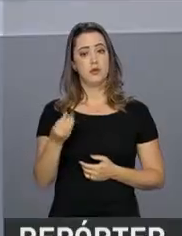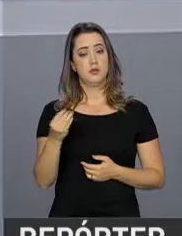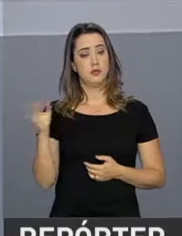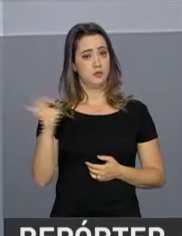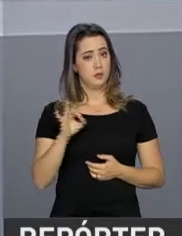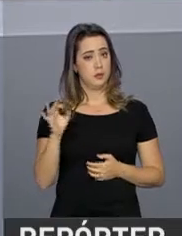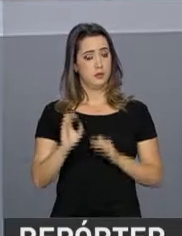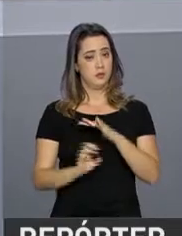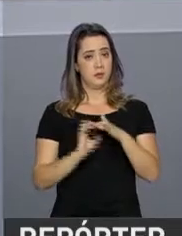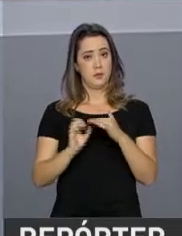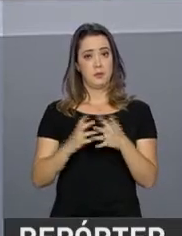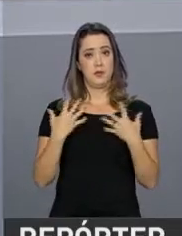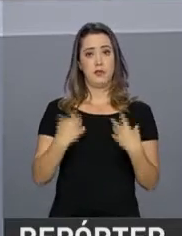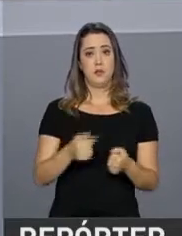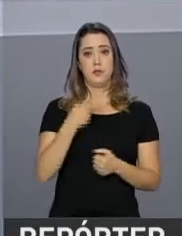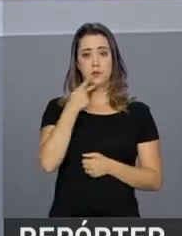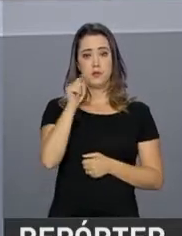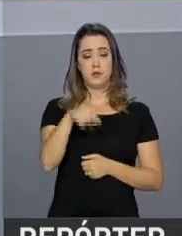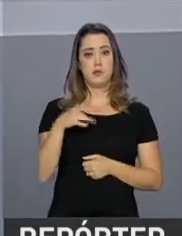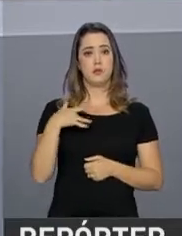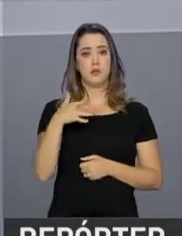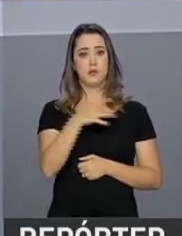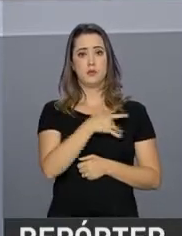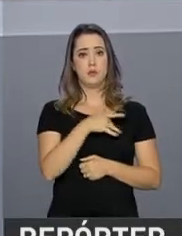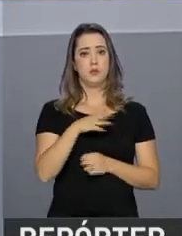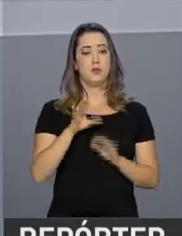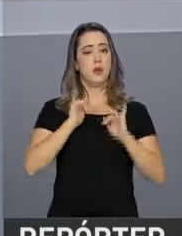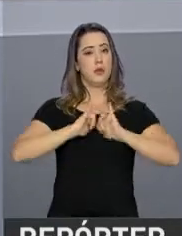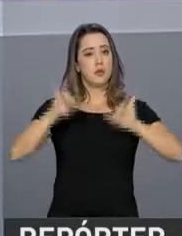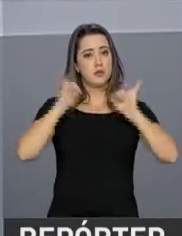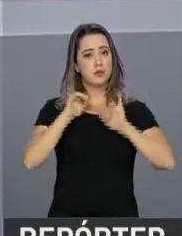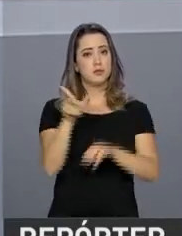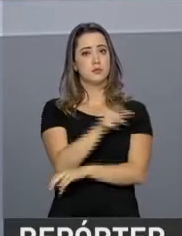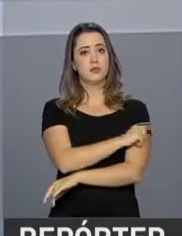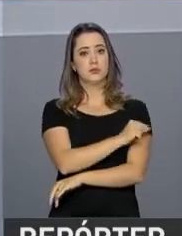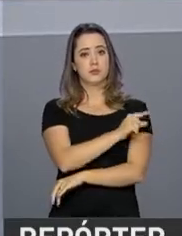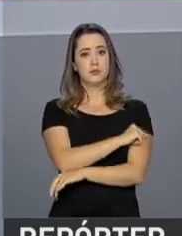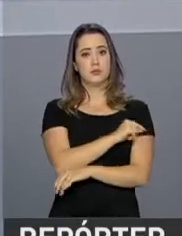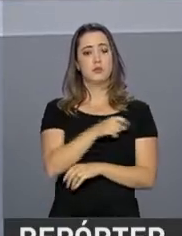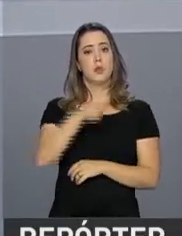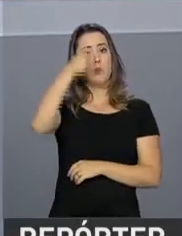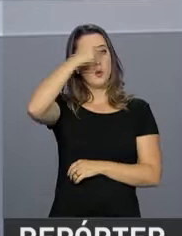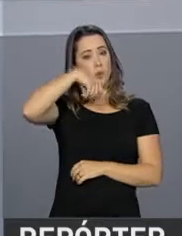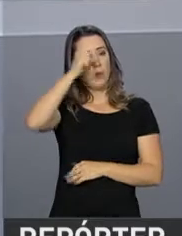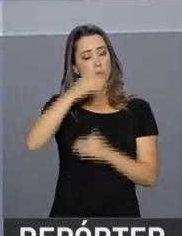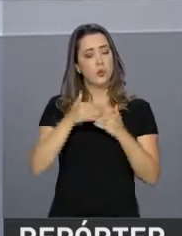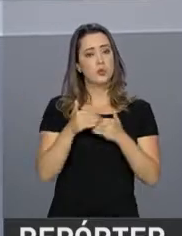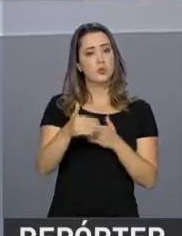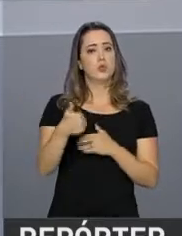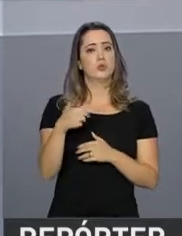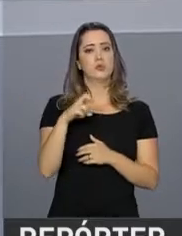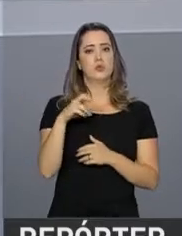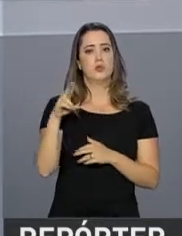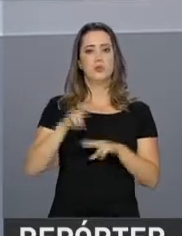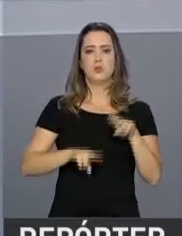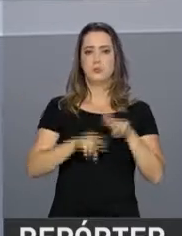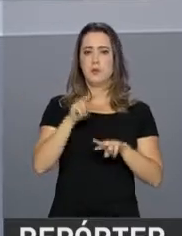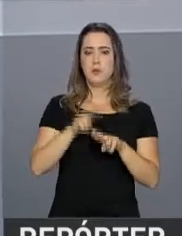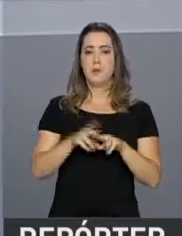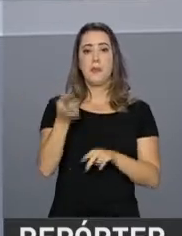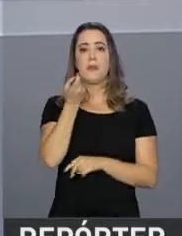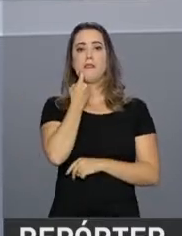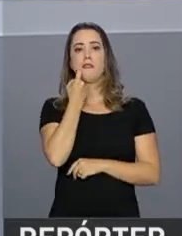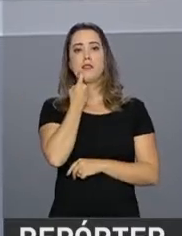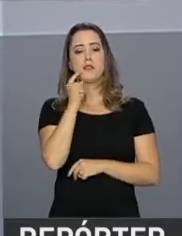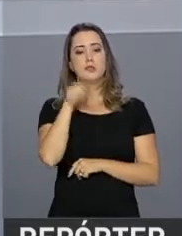e vamos agora falar sobre saúde a campanha de vacinação contra a gripe continua até o dia 15 desde junho próxima